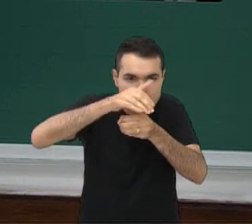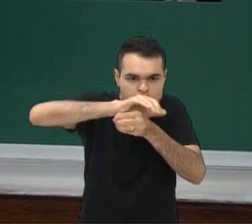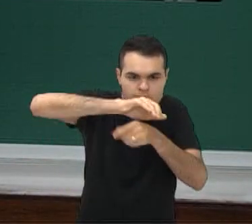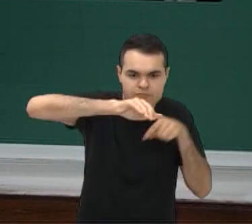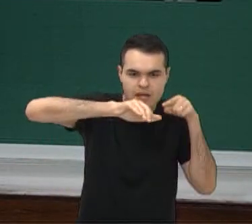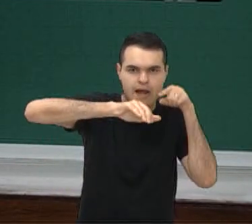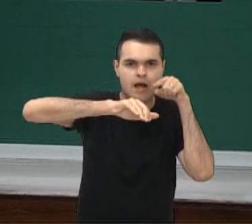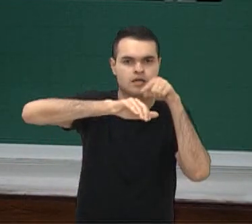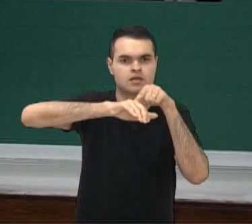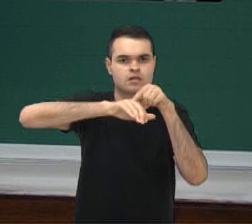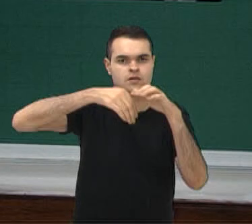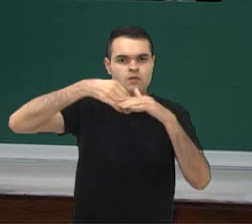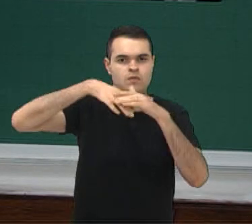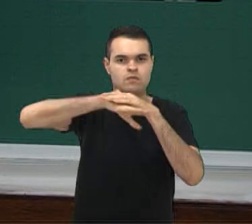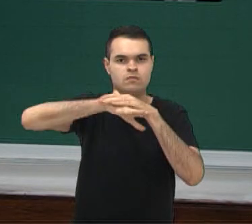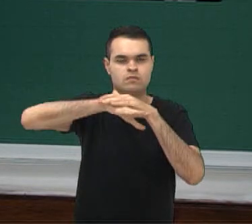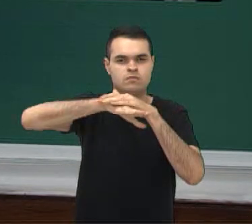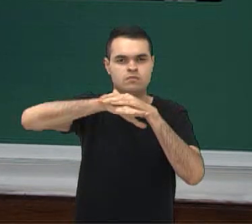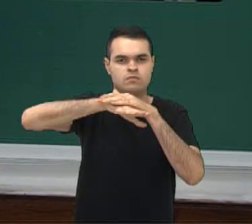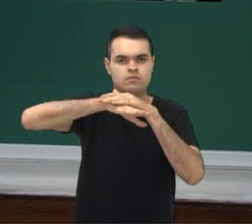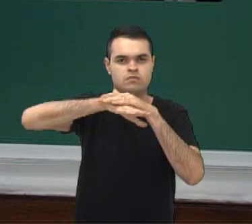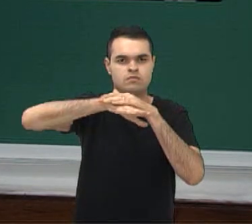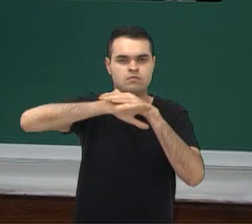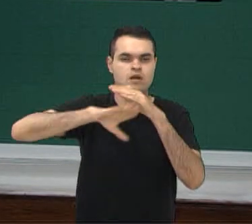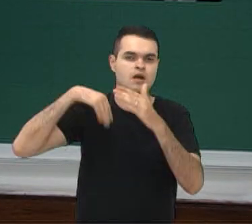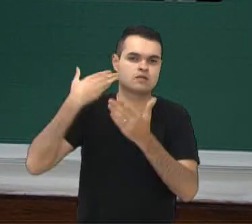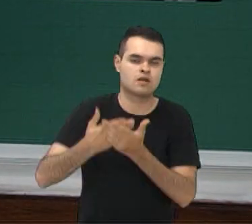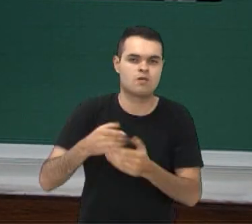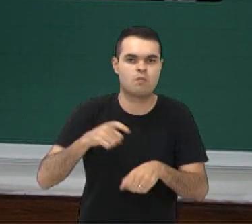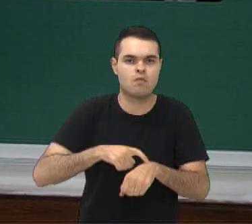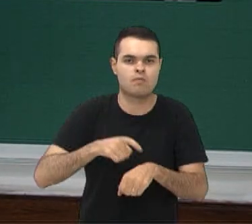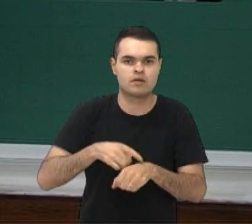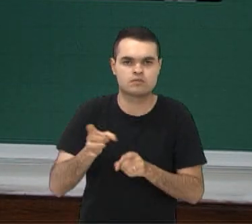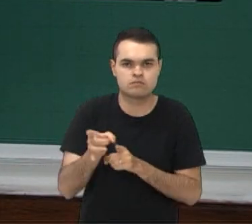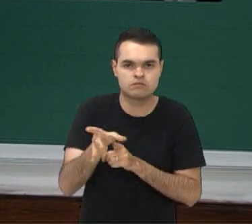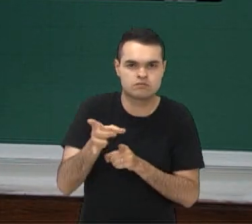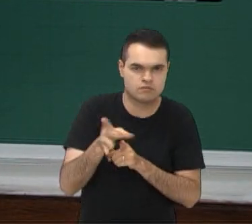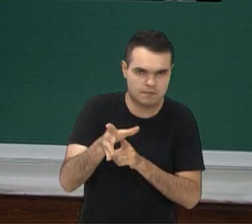e vai armazenar até o momento da ejaculação. Tá?